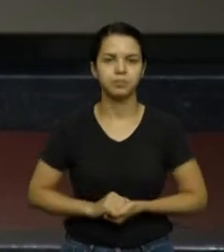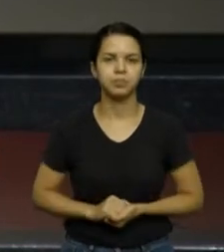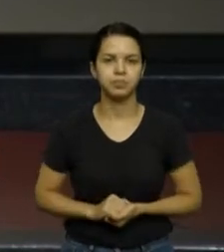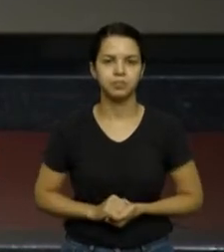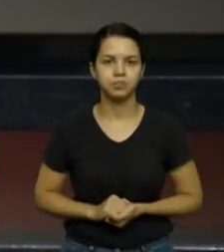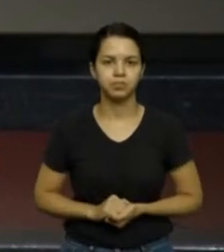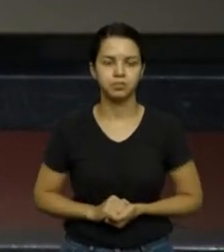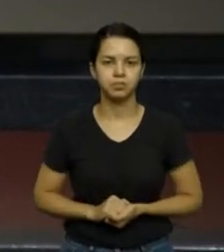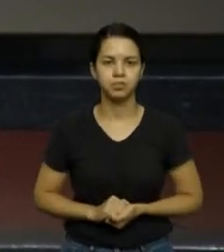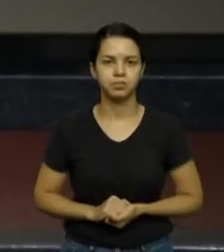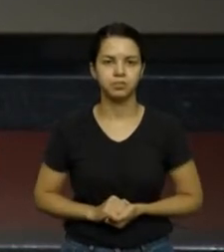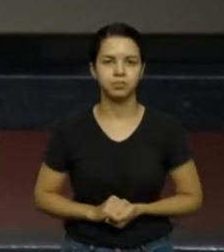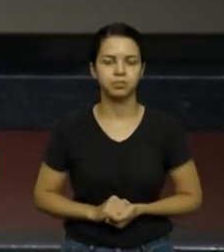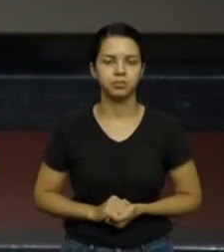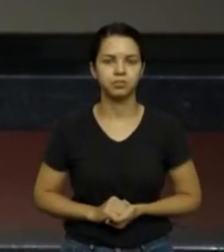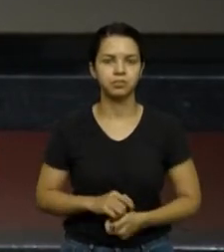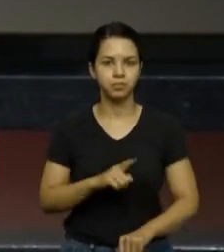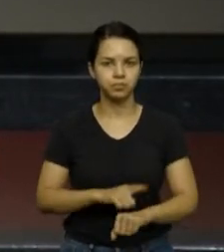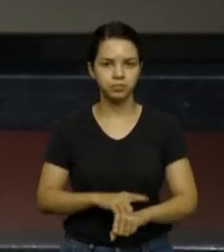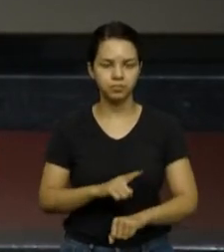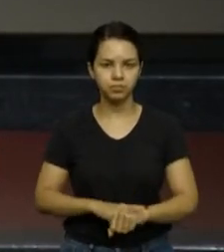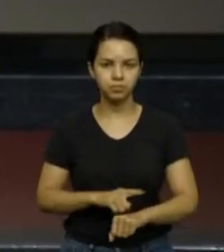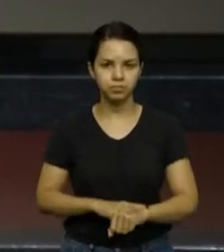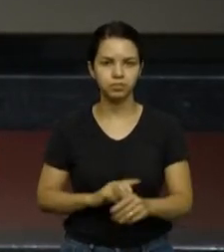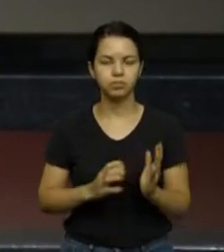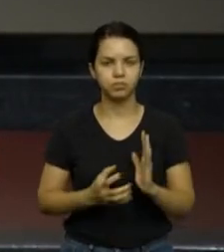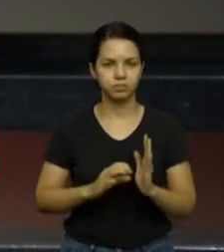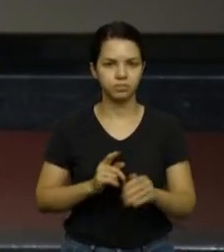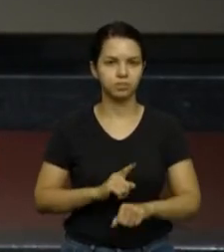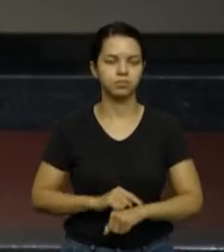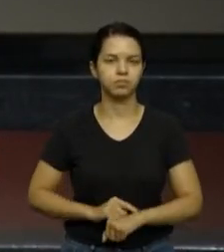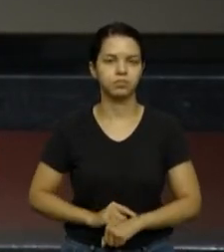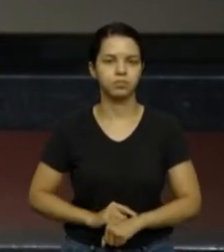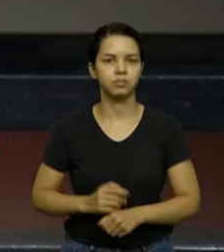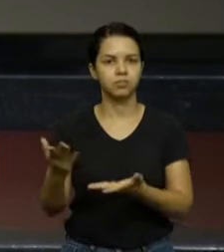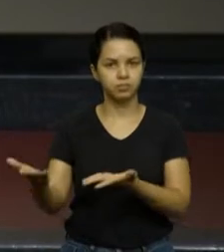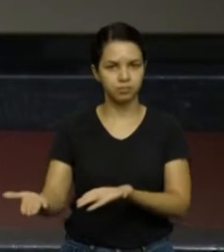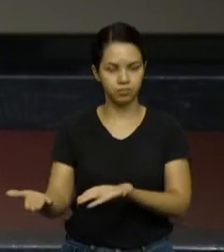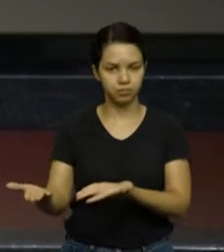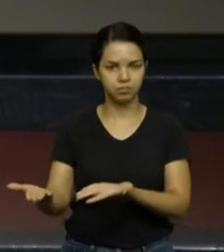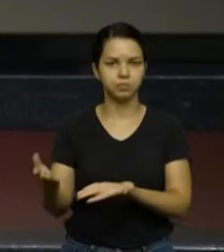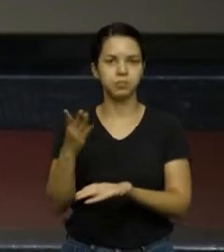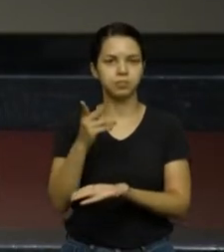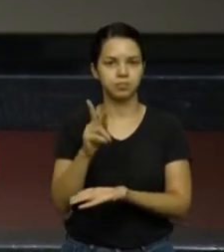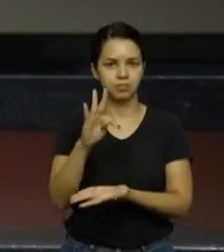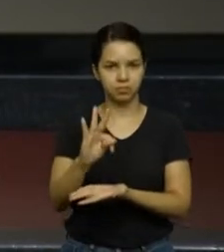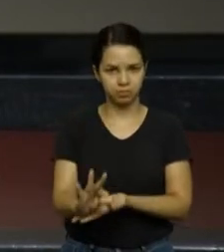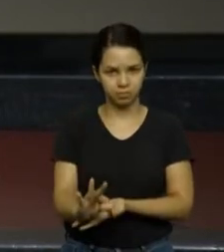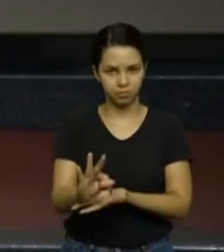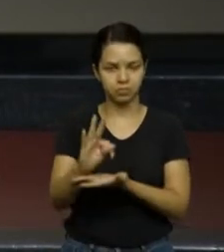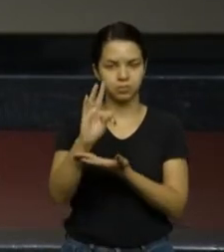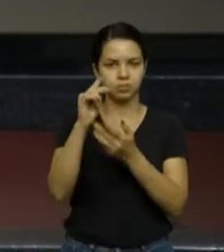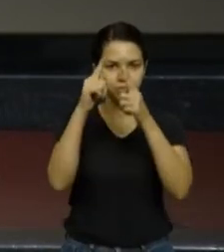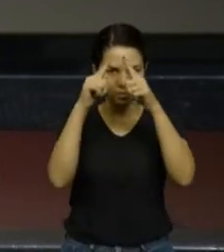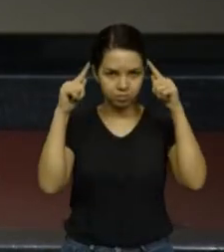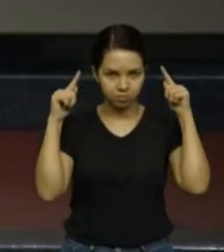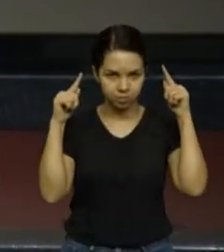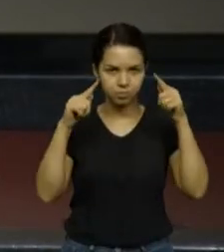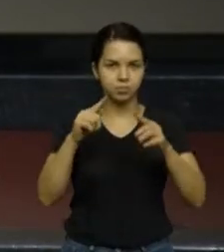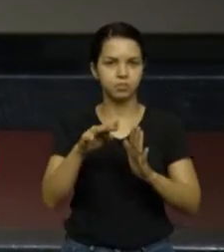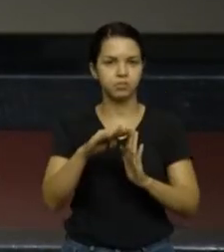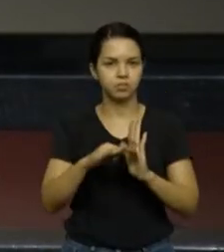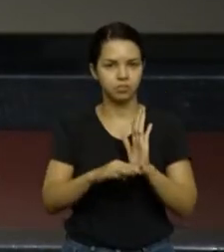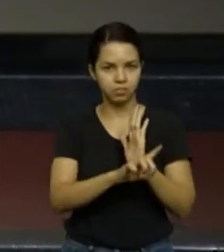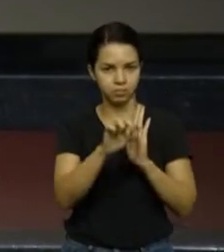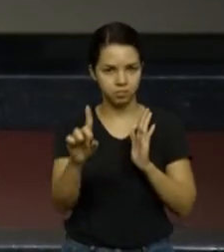e, no grande expediente, fez uso da palavra o senhor deputado Neudir Sareta, do Partido dos Trabalhadores. Ordem do dia. Foram aprovados os